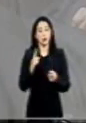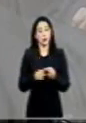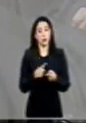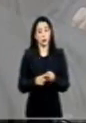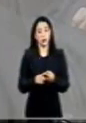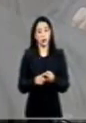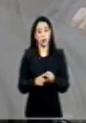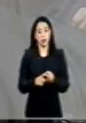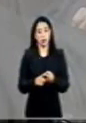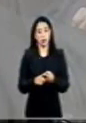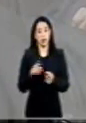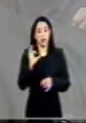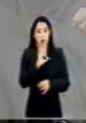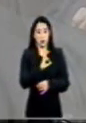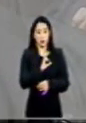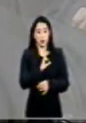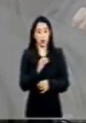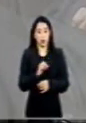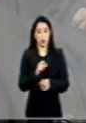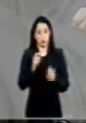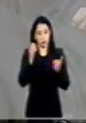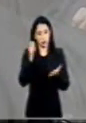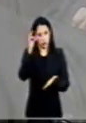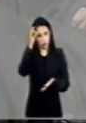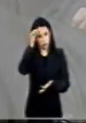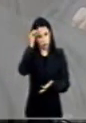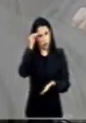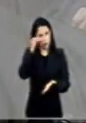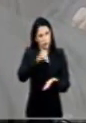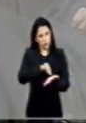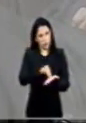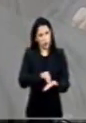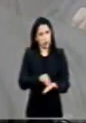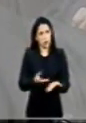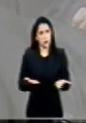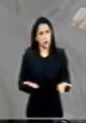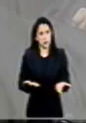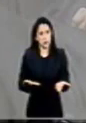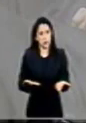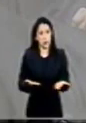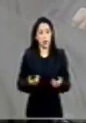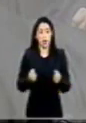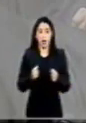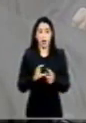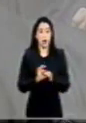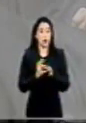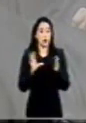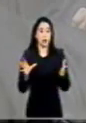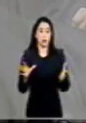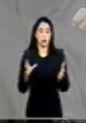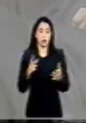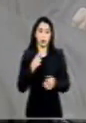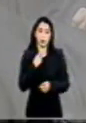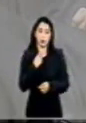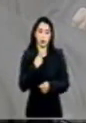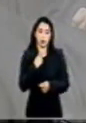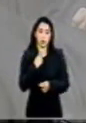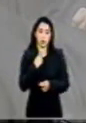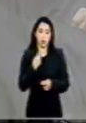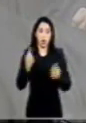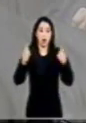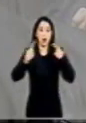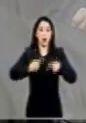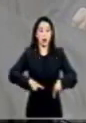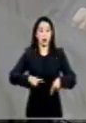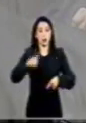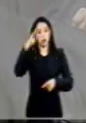agir e, por isso, ela só teria autorização para deixar de agir se houvesse uma contra-ordem, que